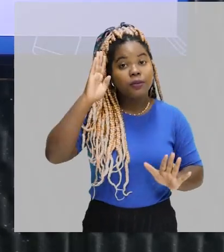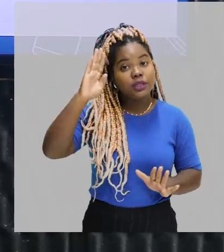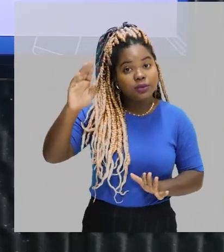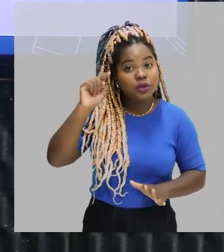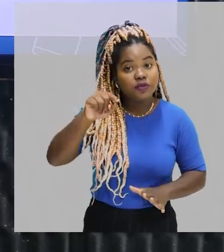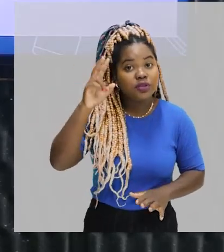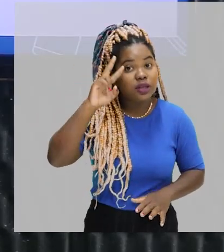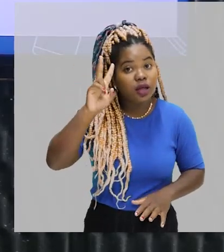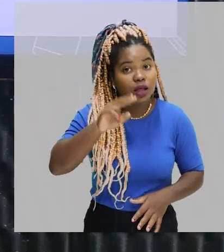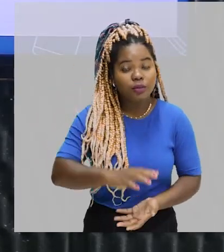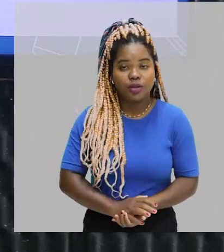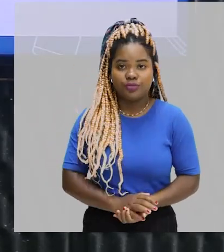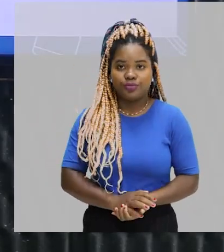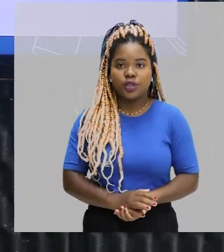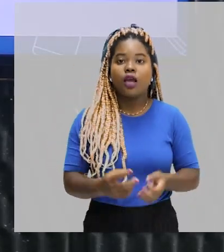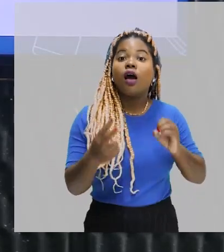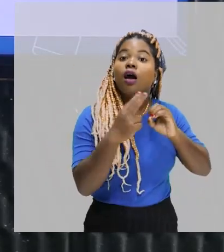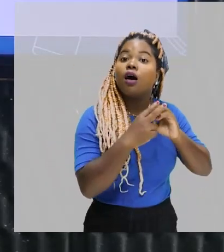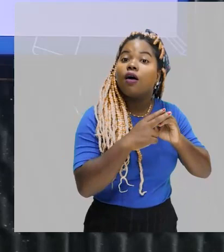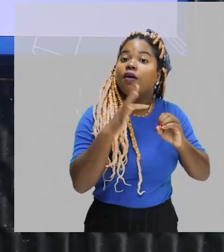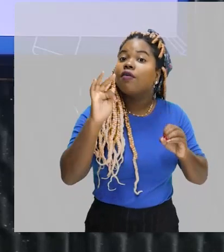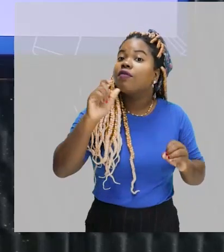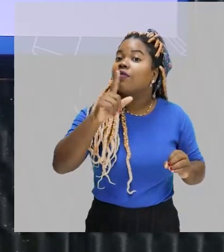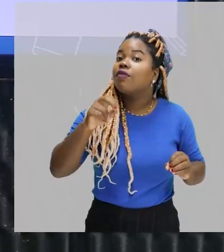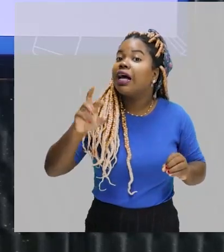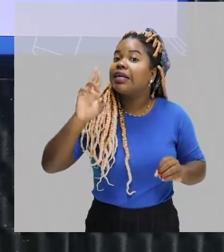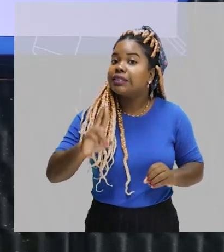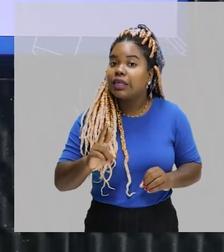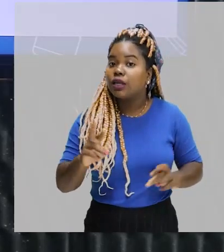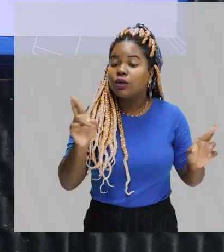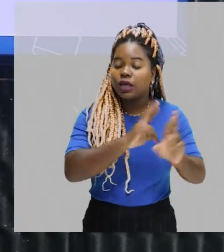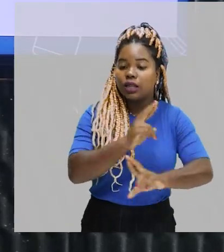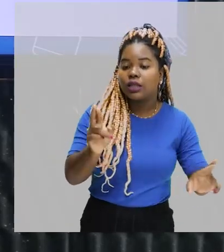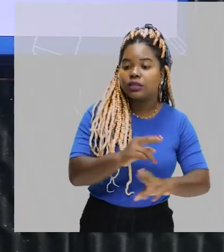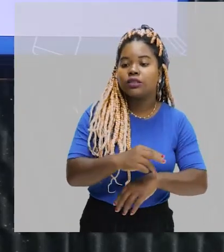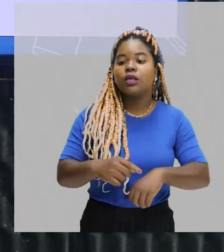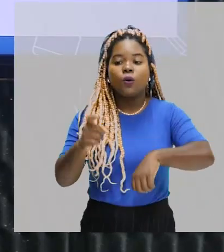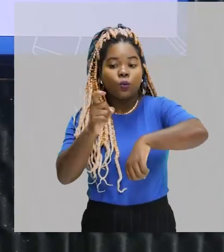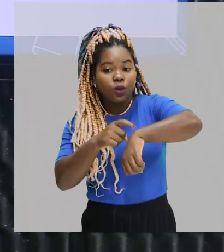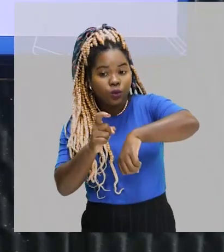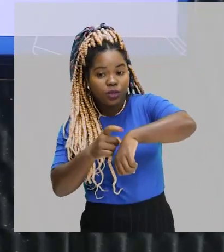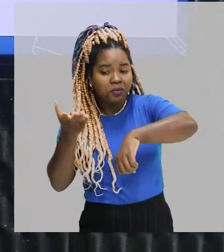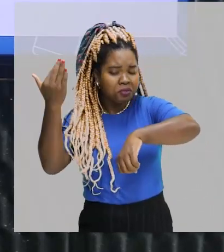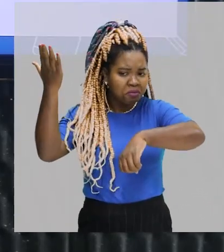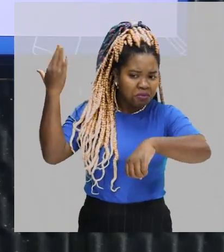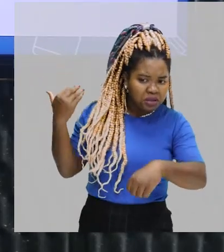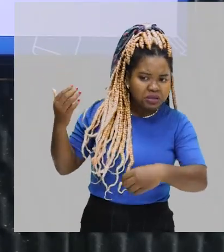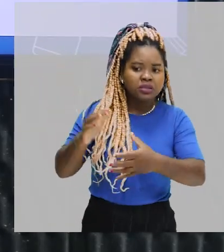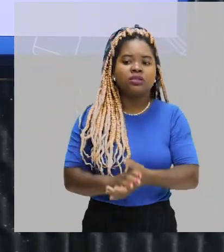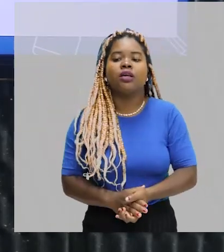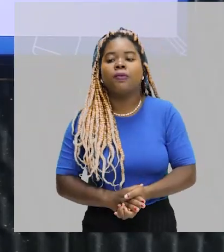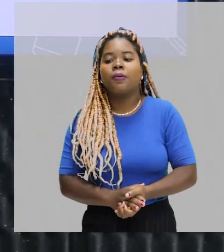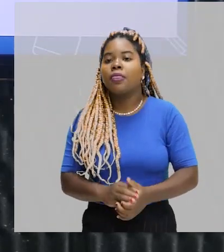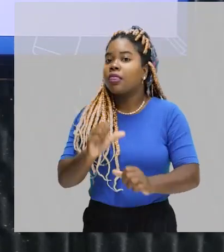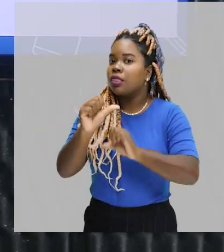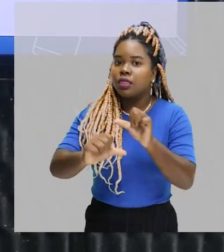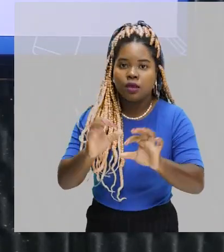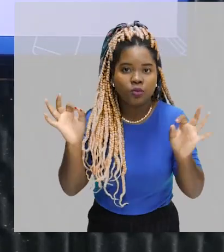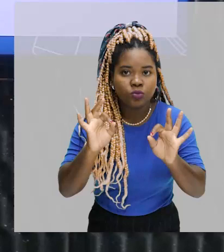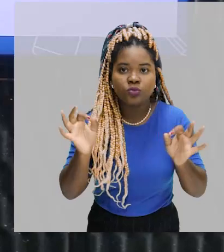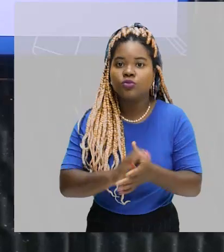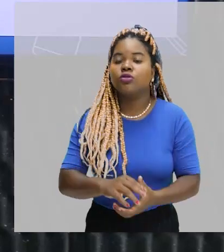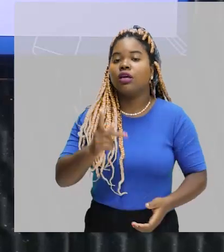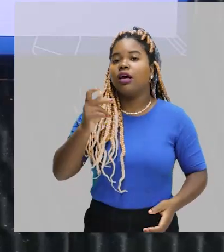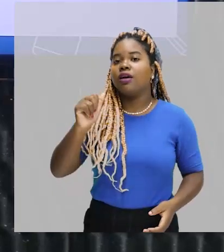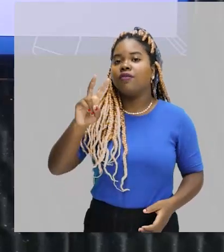lembra? Verbo fazer, indicando o tempo, é impessoal. Verbo haver, no sentido de existir, é impessoal. E o